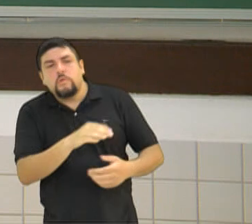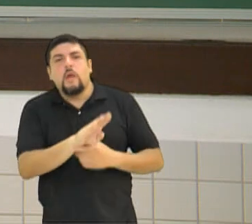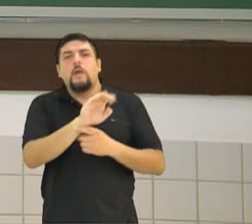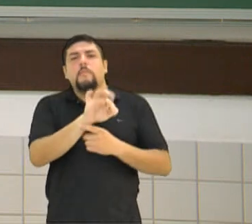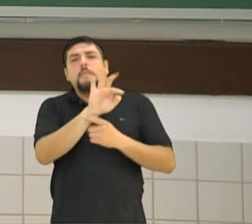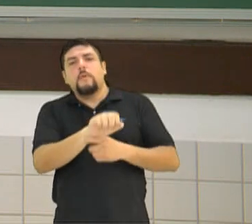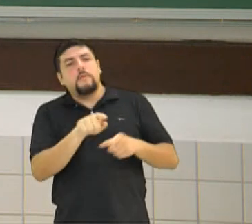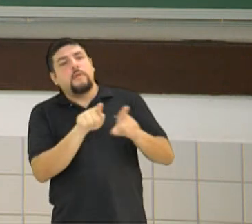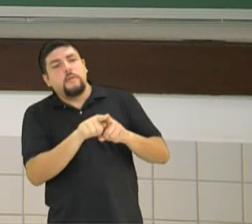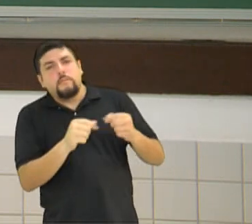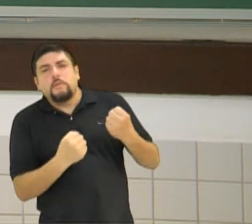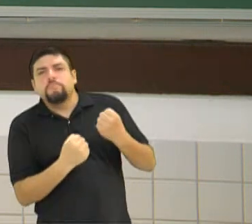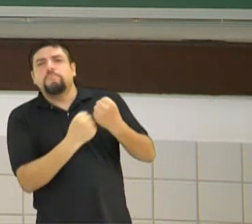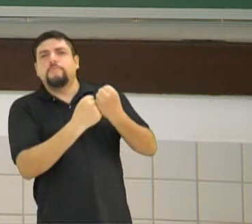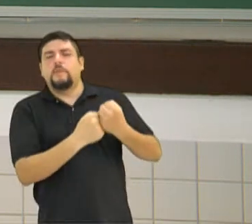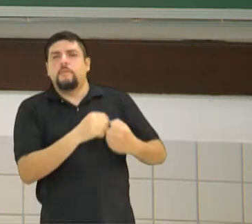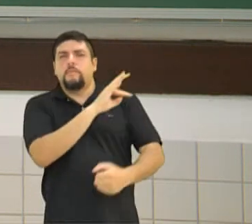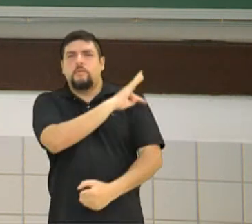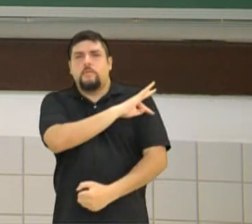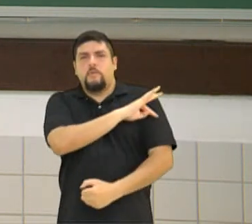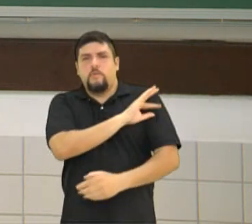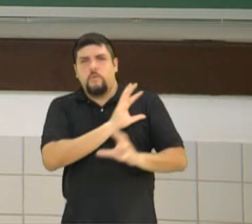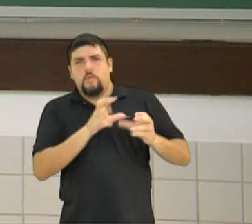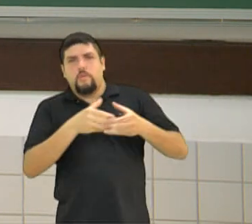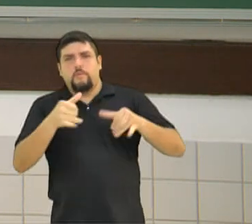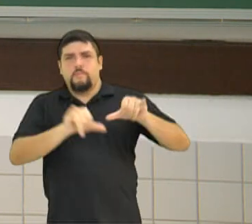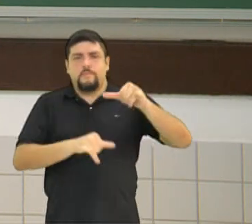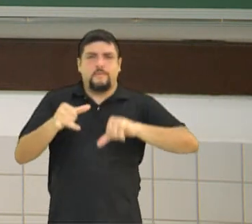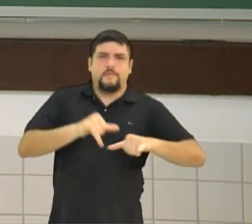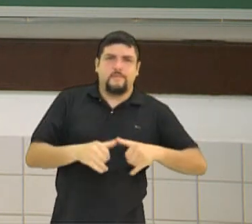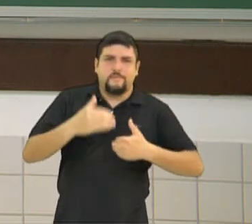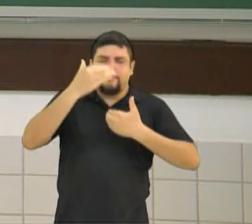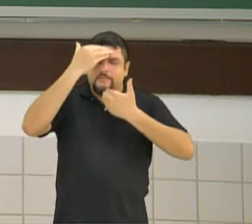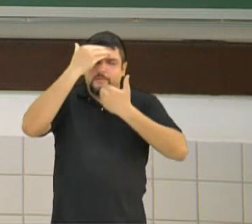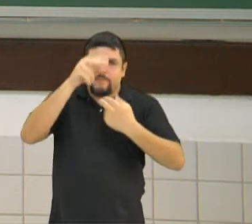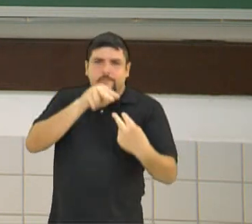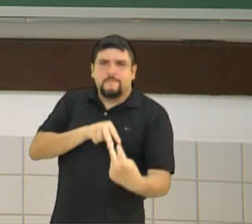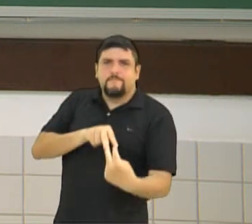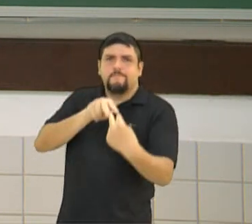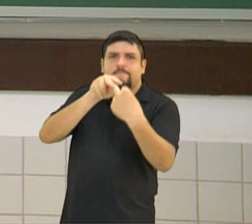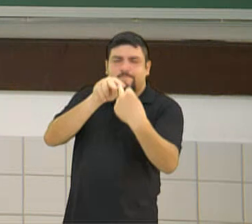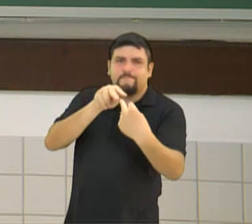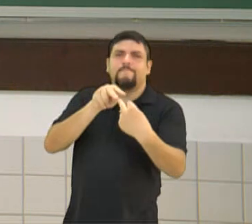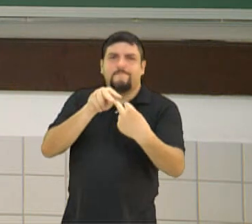todo o suporte técnico na parte da química, beleza? Muito obrigado de coração,